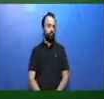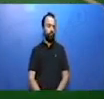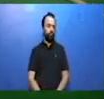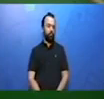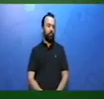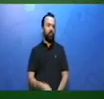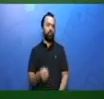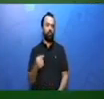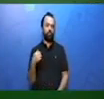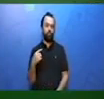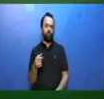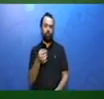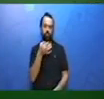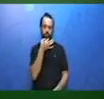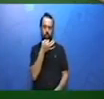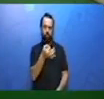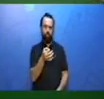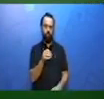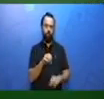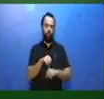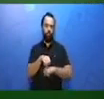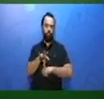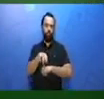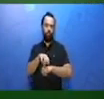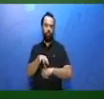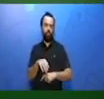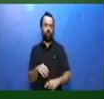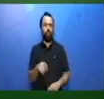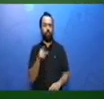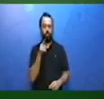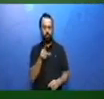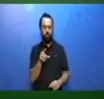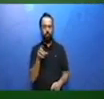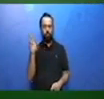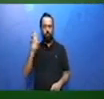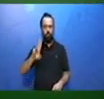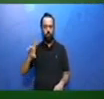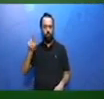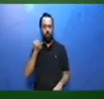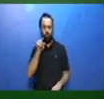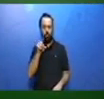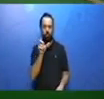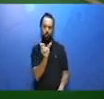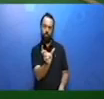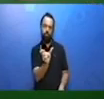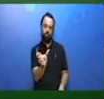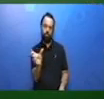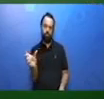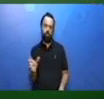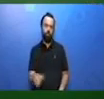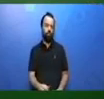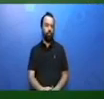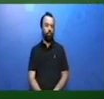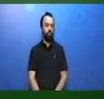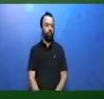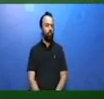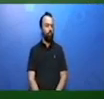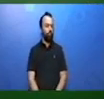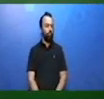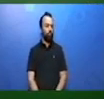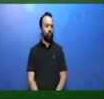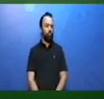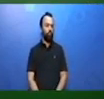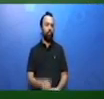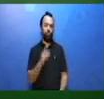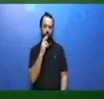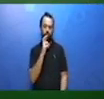dá a ideia da resposta, mas você também pode usar as suas palavras, desde que ela esteja de acordo. Olha